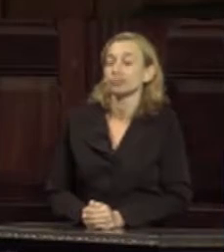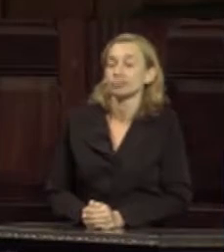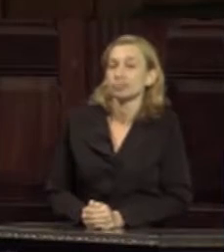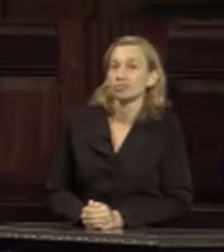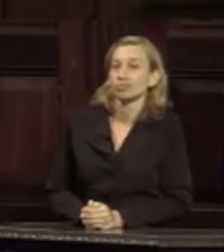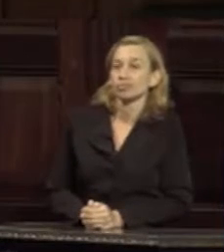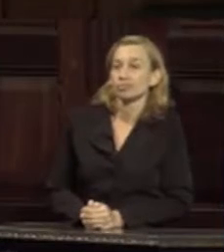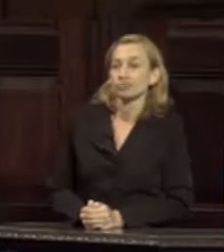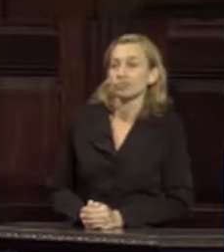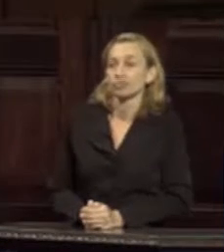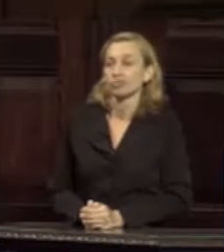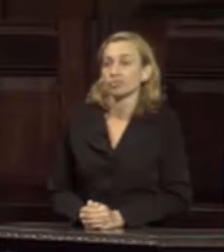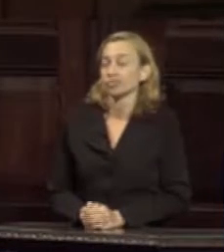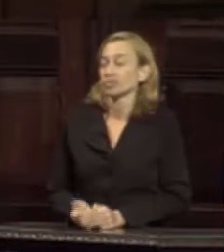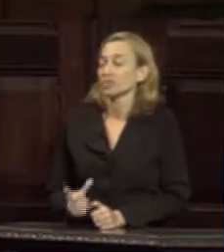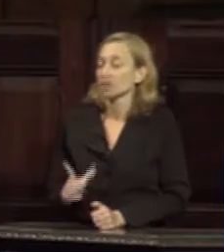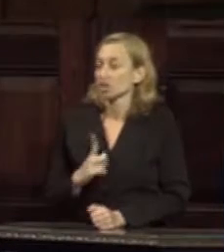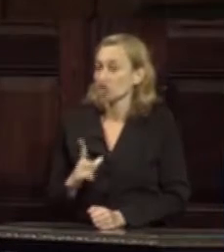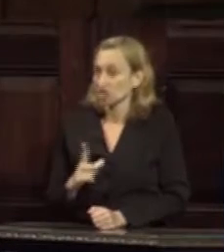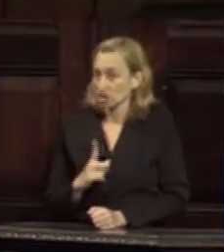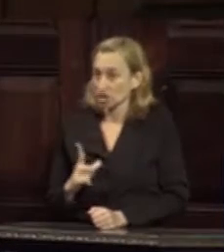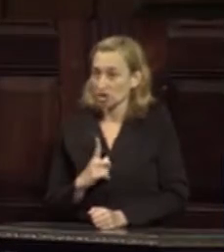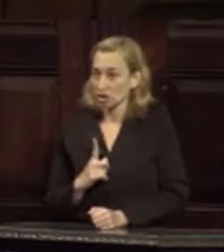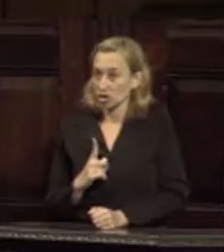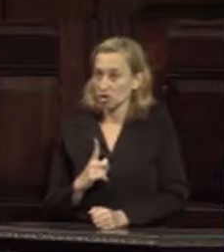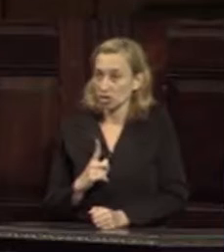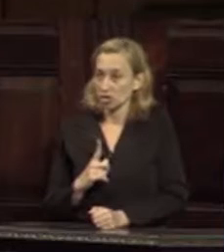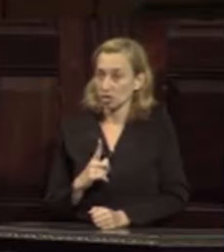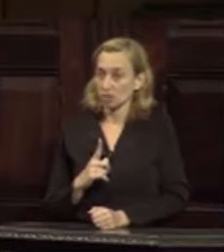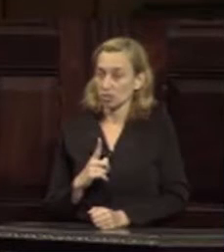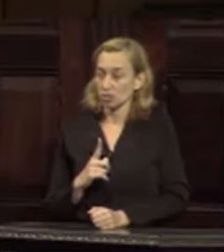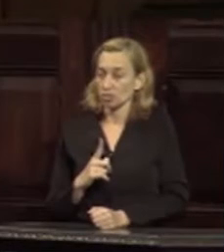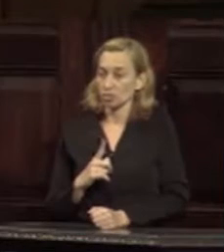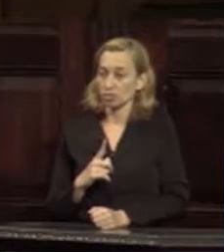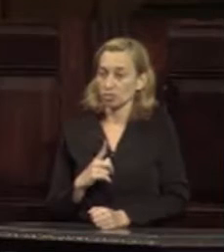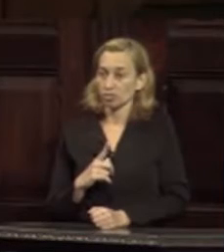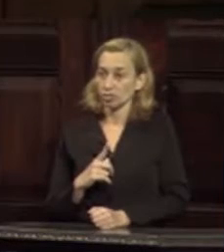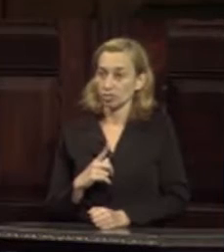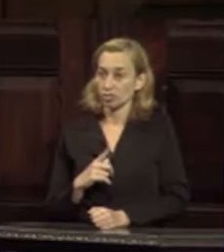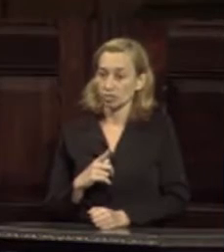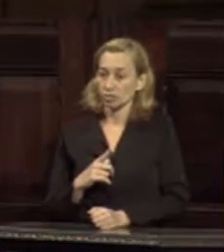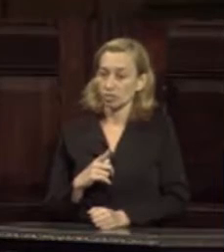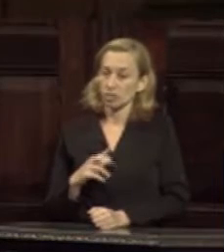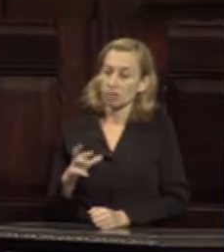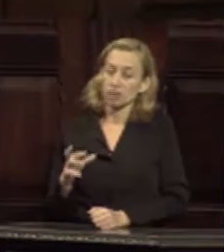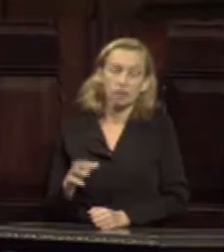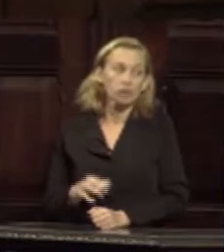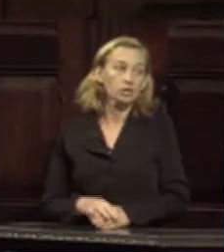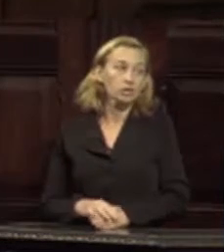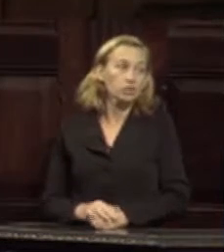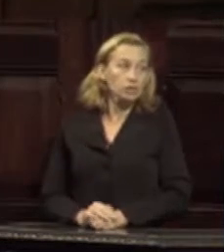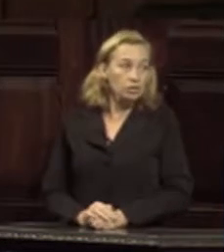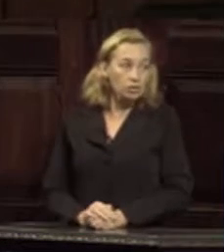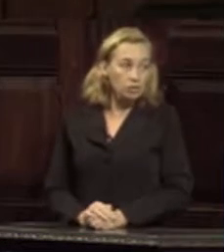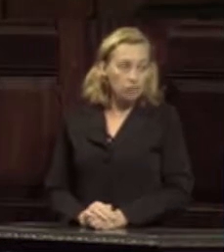que existiam ramificações dentro do Palácio Guanabara, Palácio das Laranjeiras.